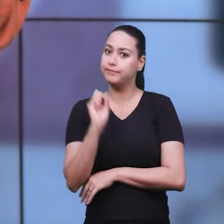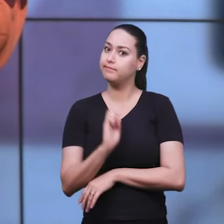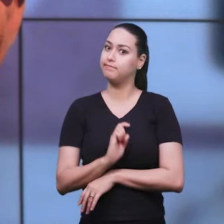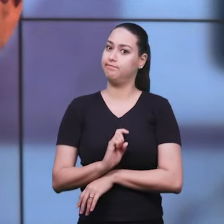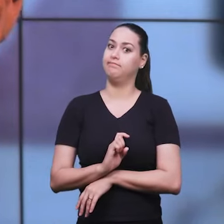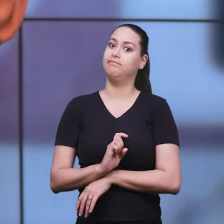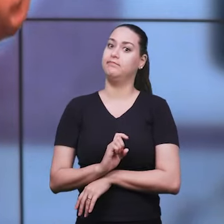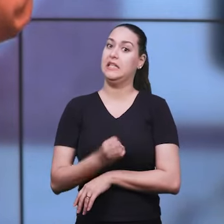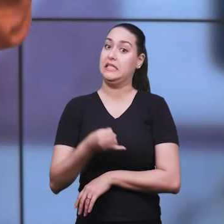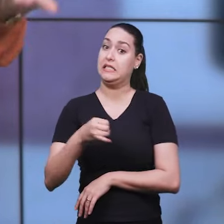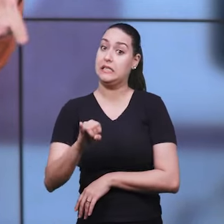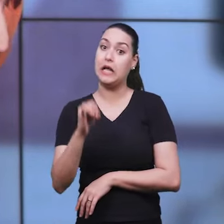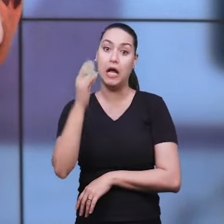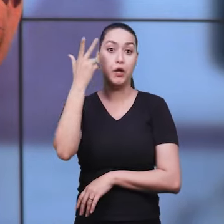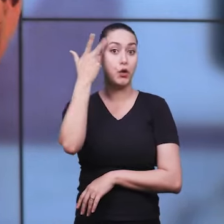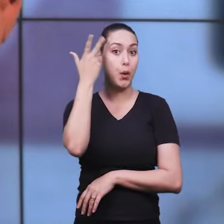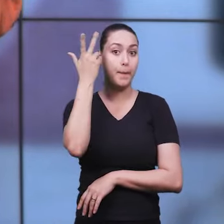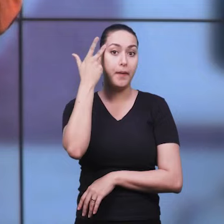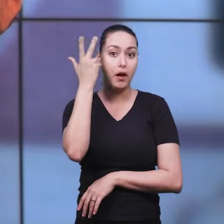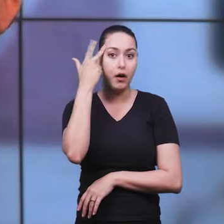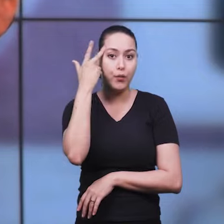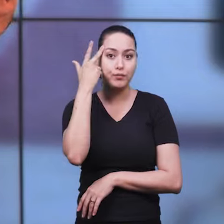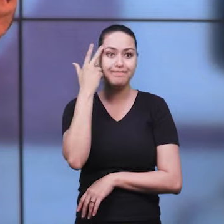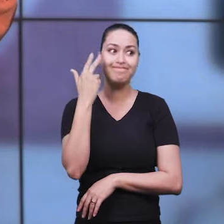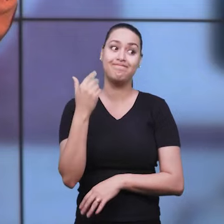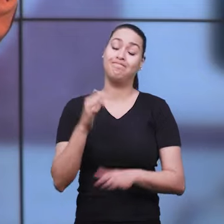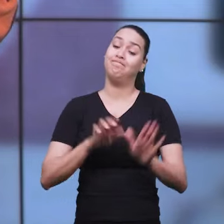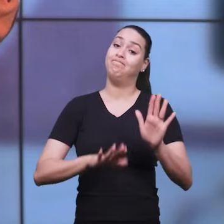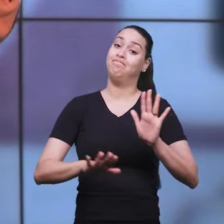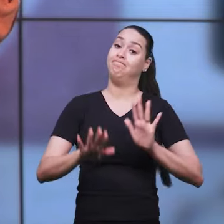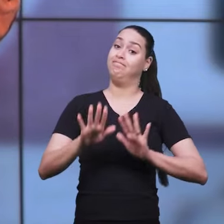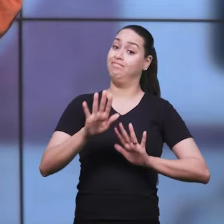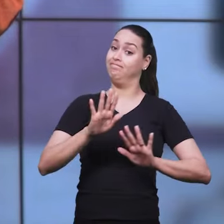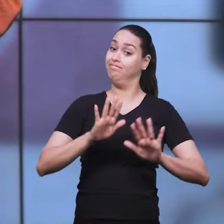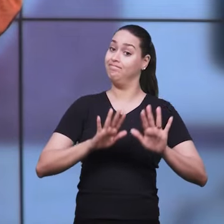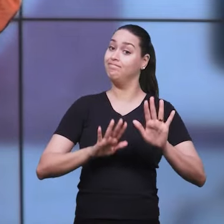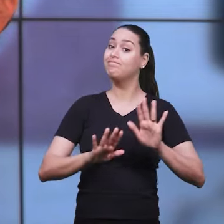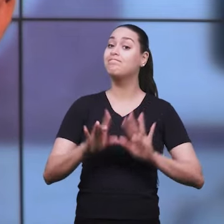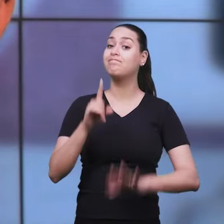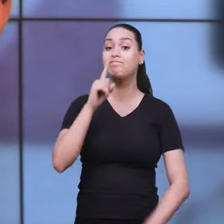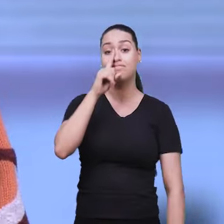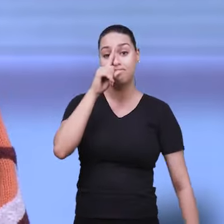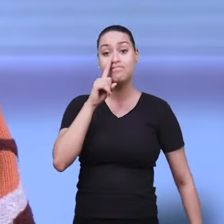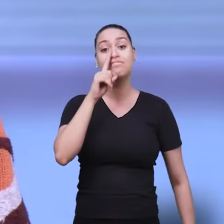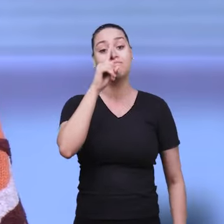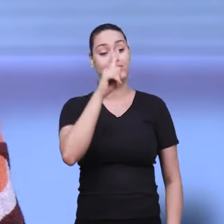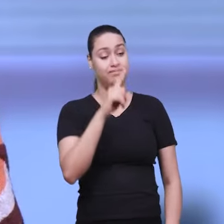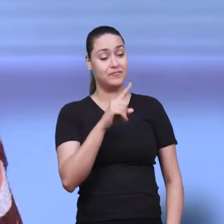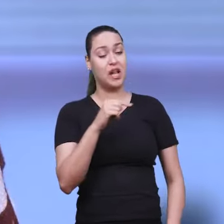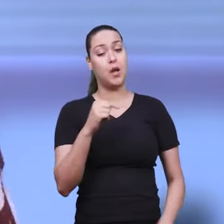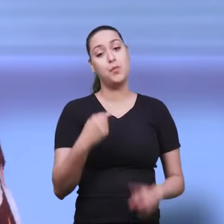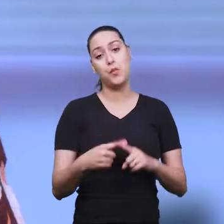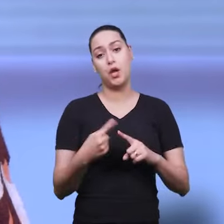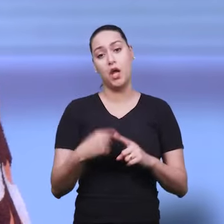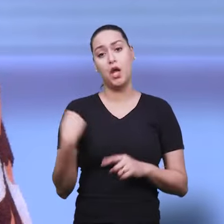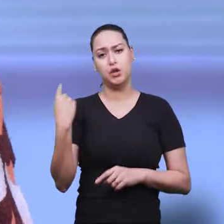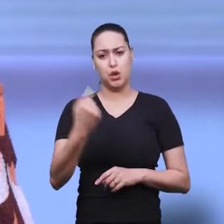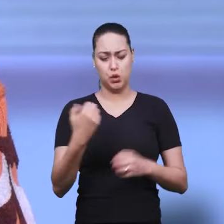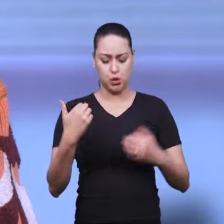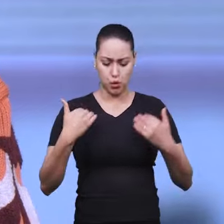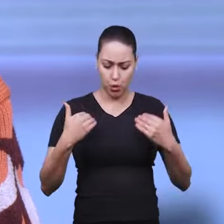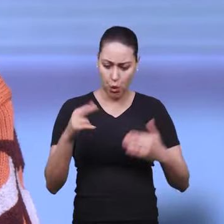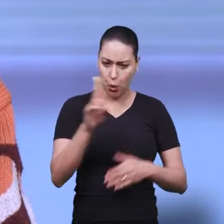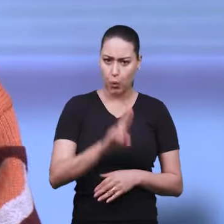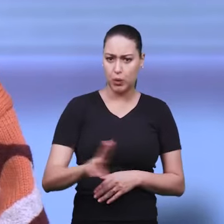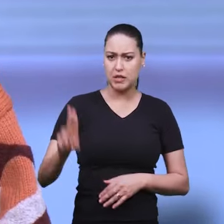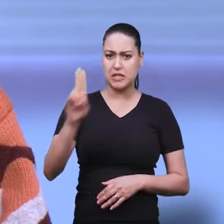é a tendência daquilo que é comum? É pensarmos que é normal, que não tem nada a ver. É verdade que o nosso modo